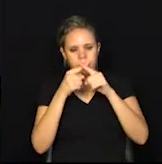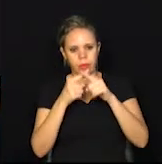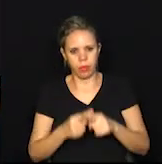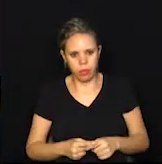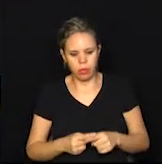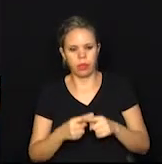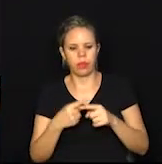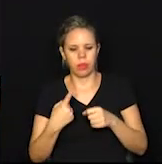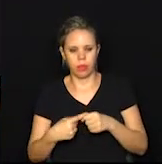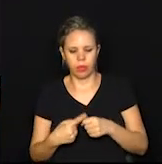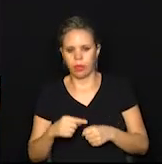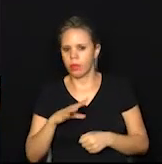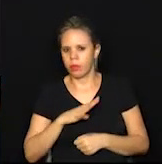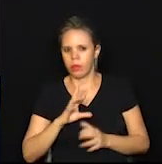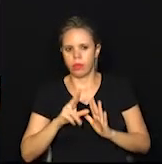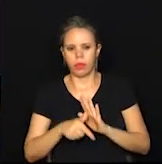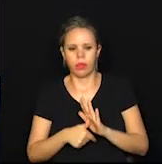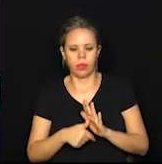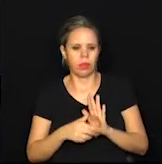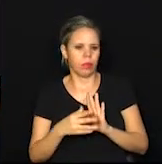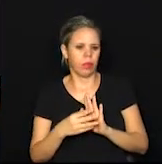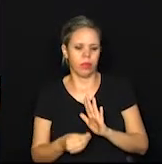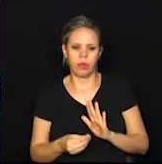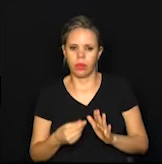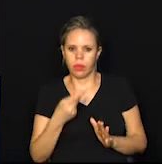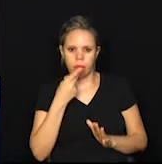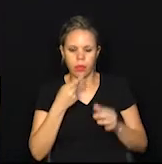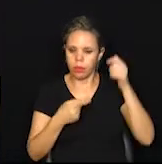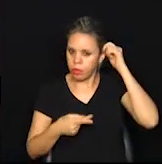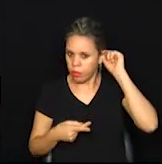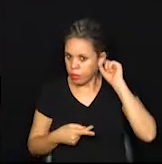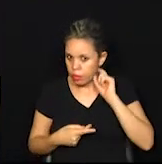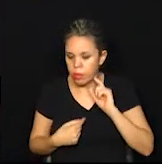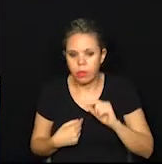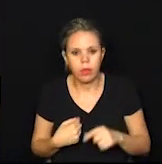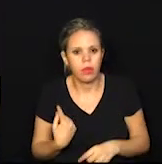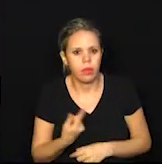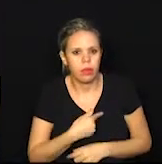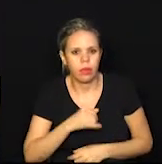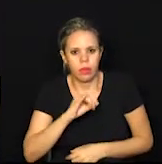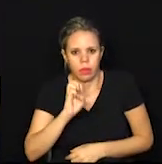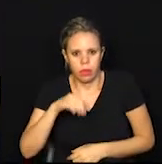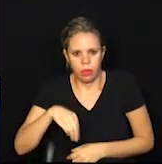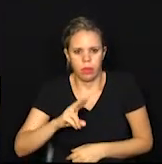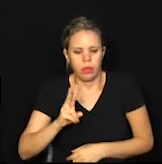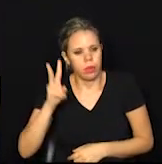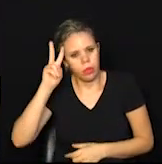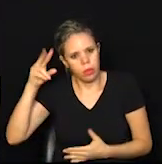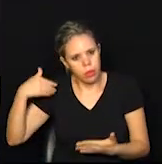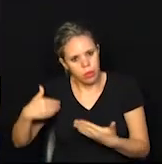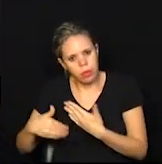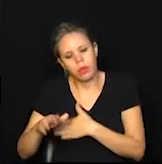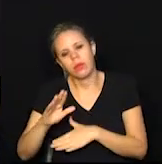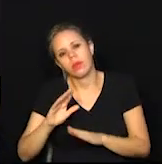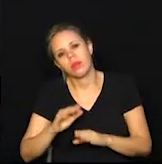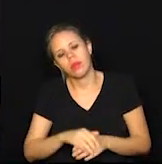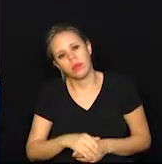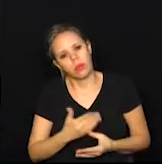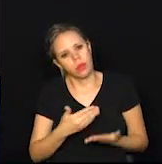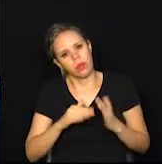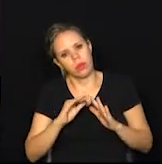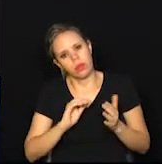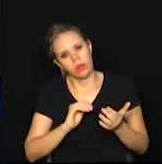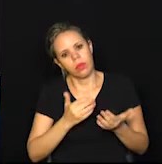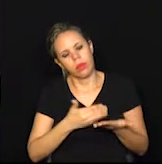no município, diversas modalidades. A gente diz isso como GEM, que a gente sempre teve um histórico muito grande dos Jogos Escolares